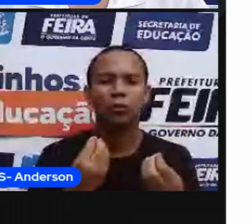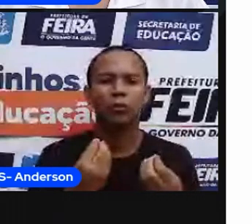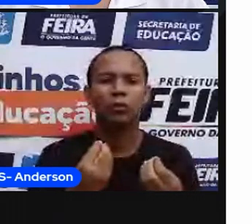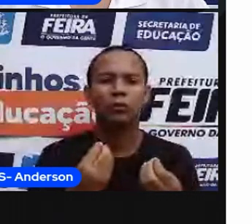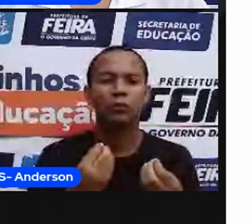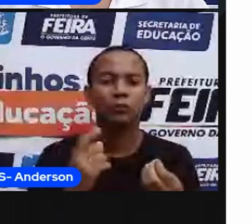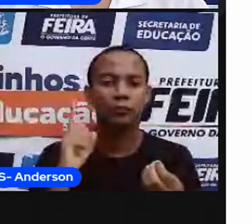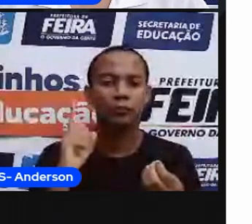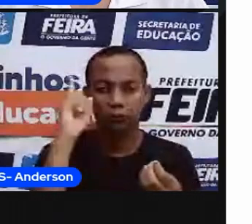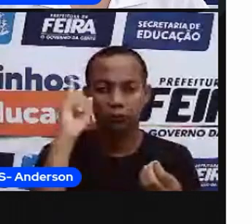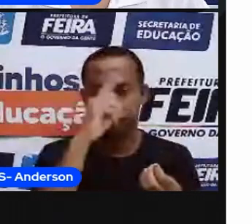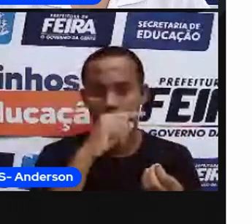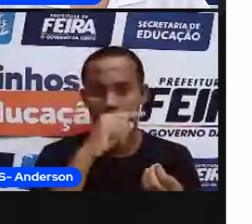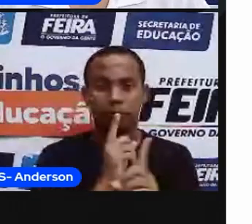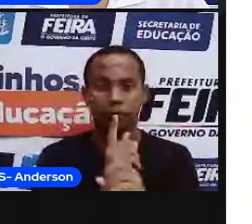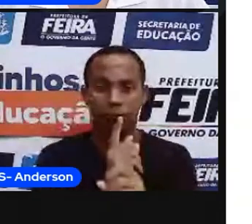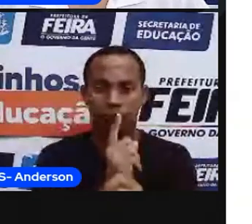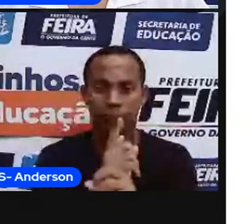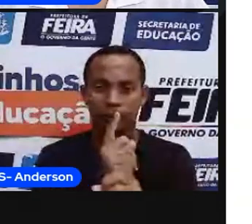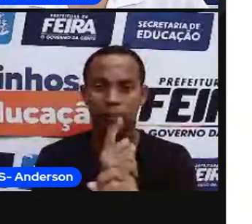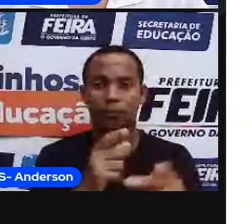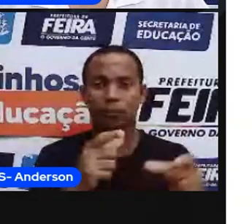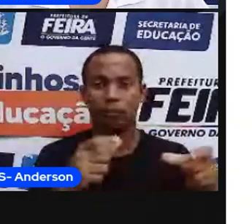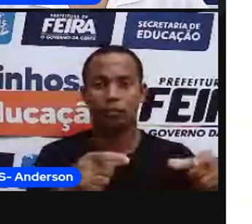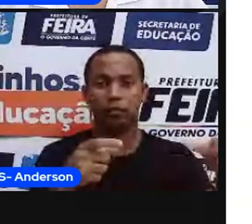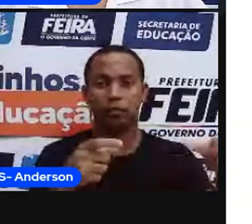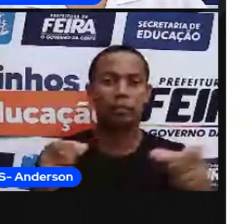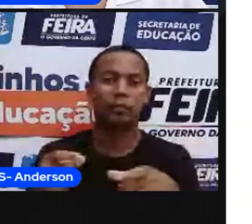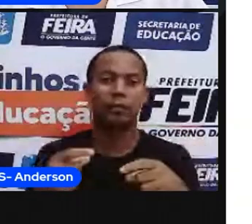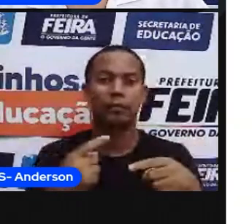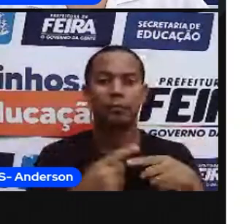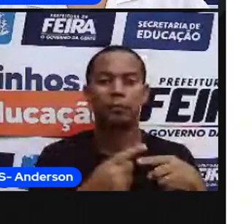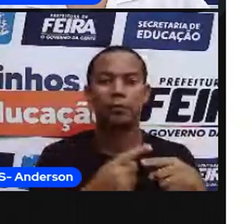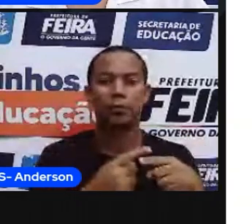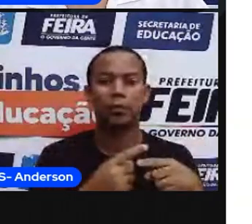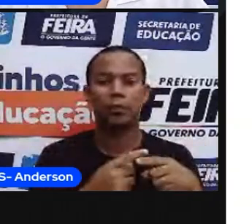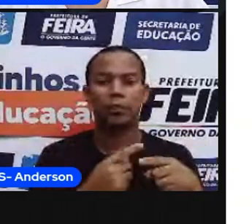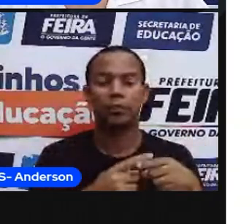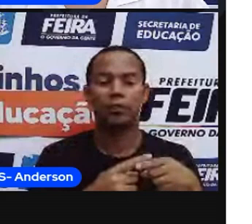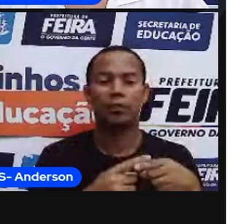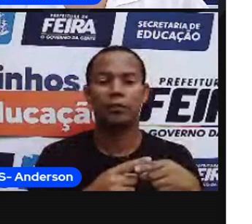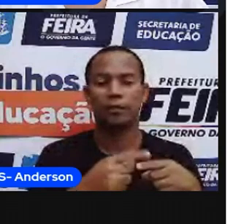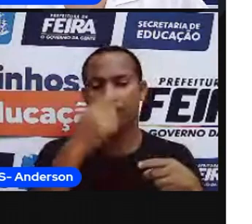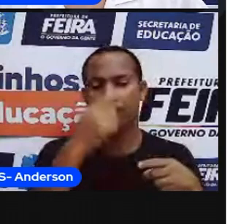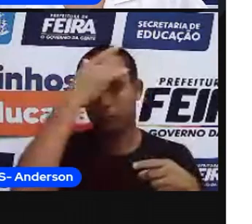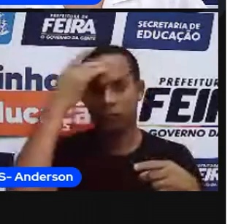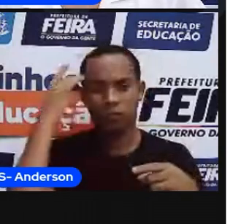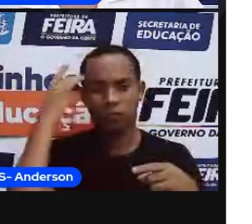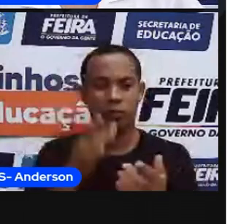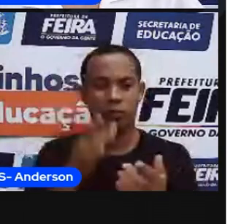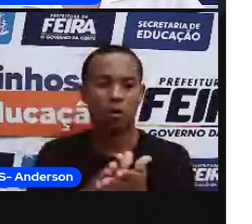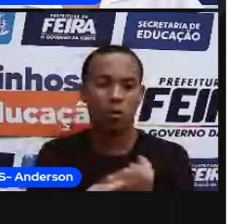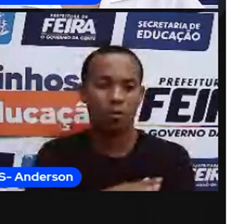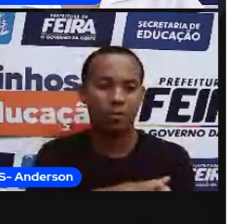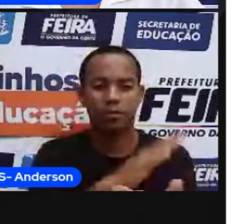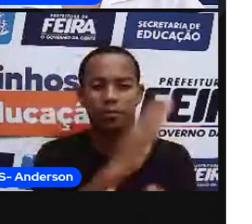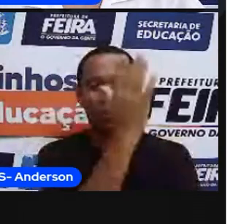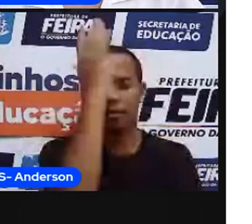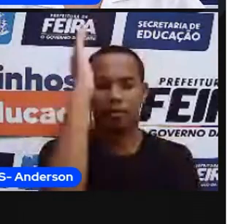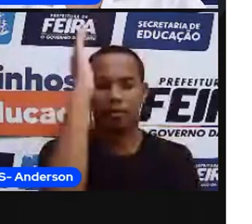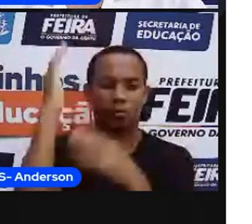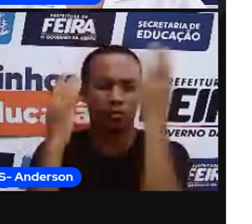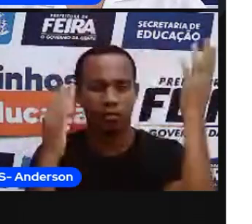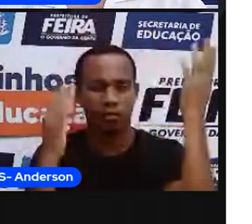mais difíceis de se encontrar. Isto é resultado do quê? Da ocupação e do desmatamento que ocorre ao redor das